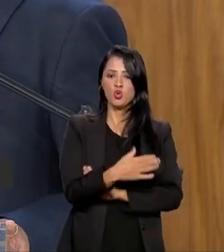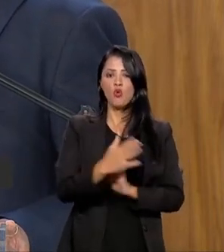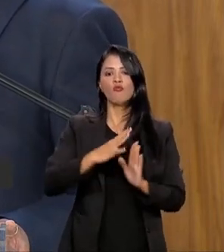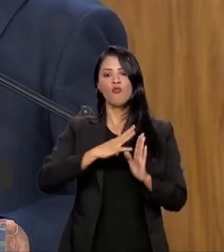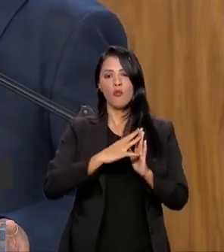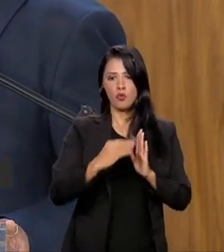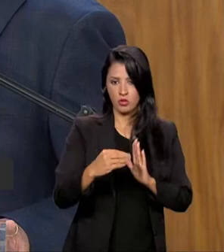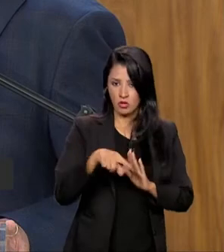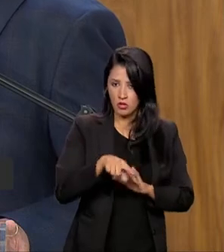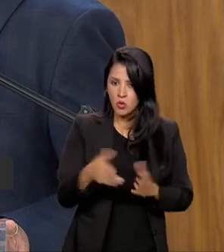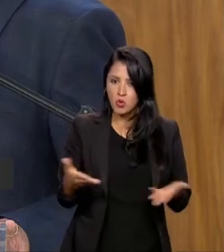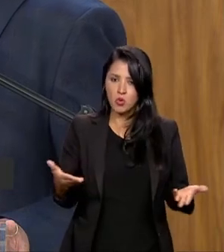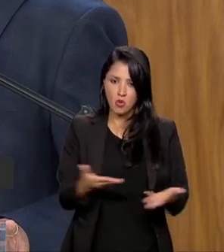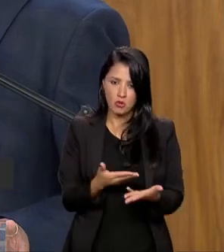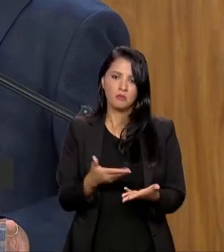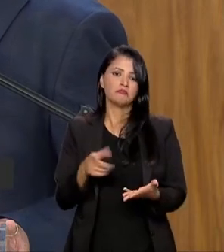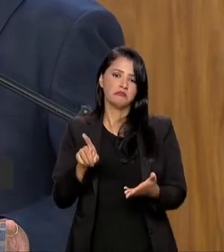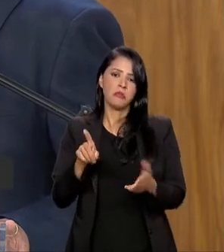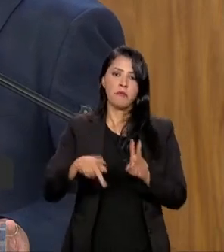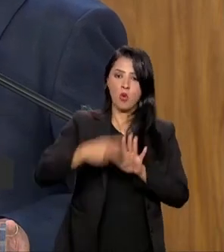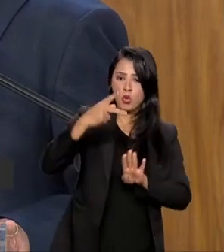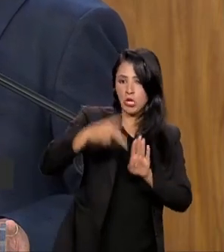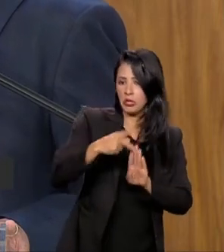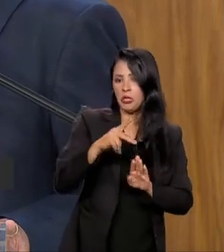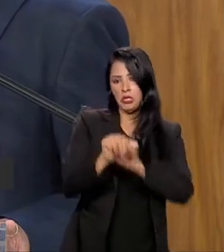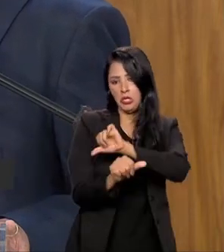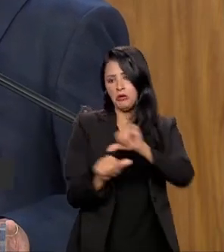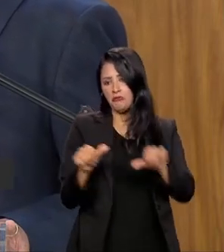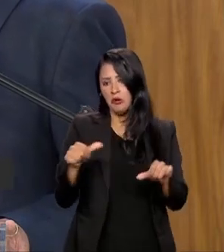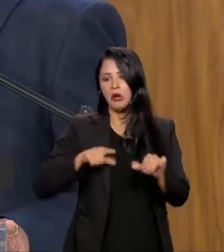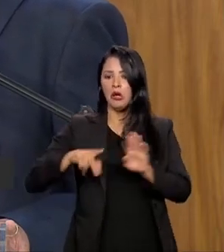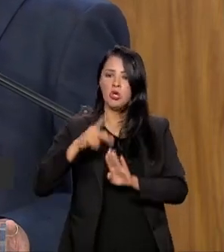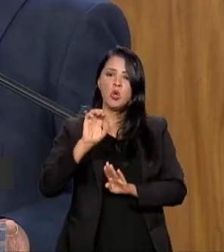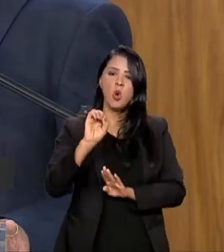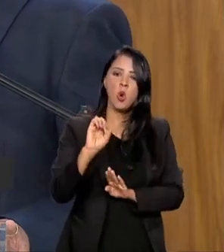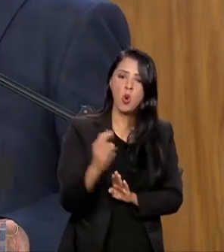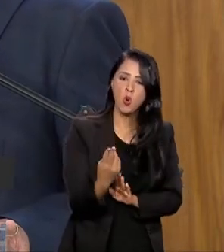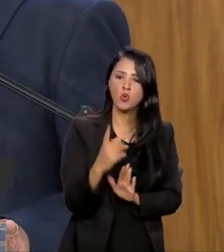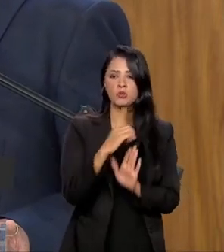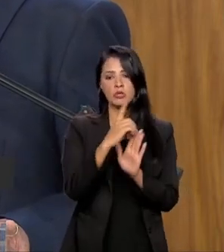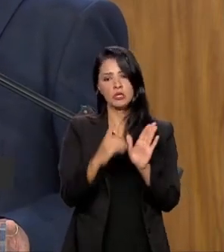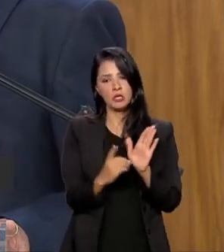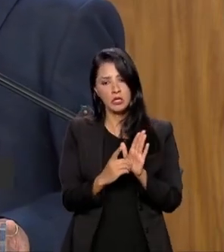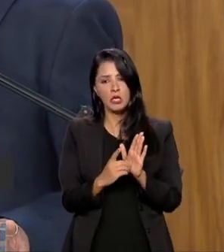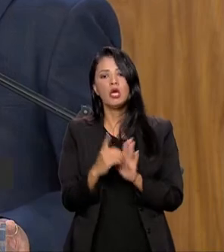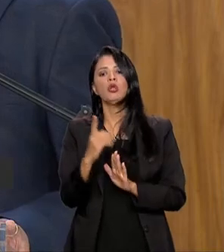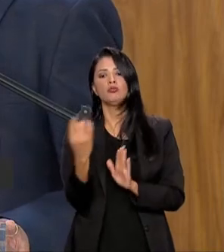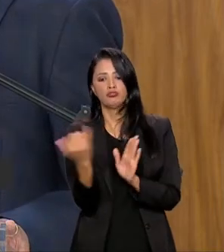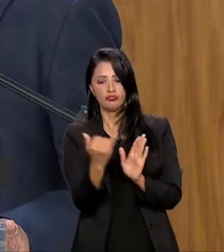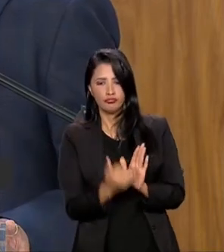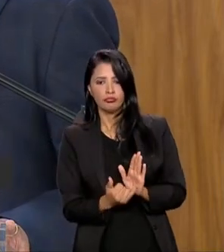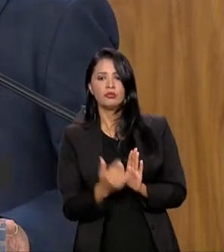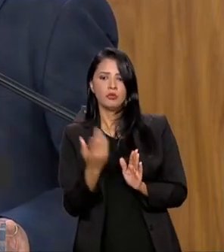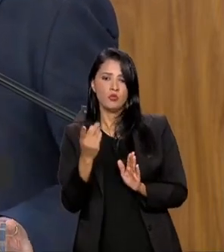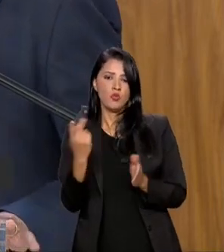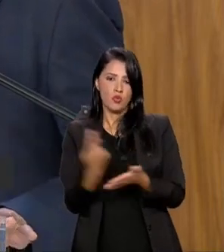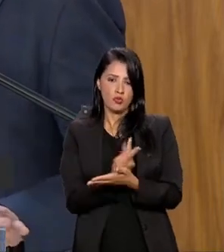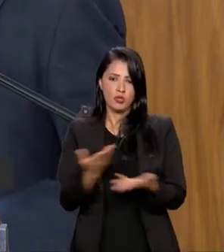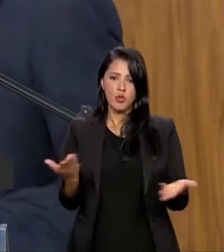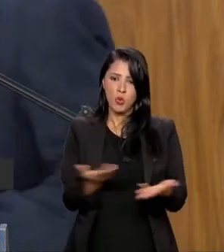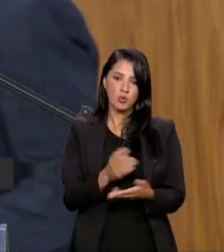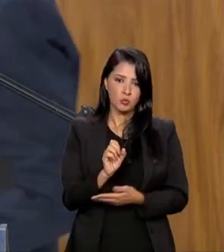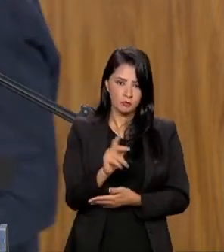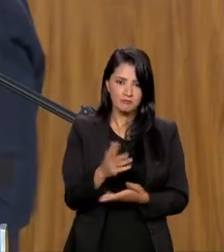modelo, inclusive transformado em portaria ou em decreto correlato e necessário a esse ato, ok?